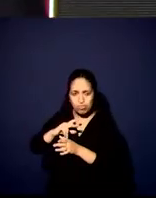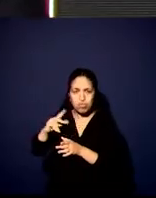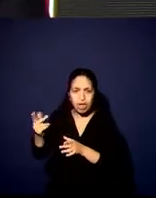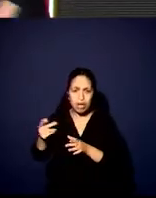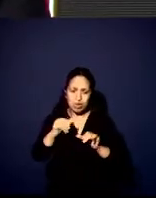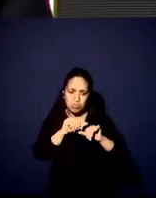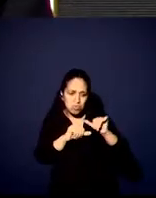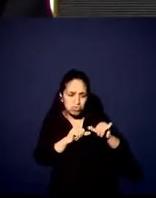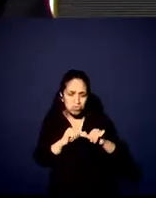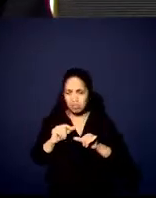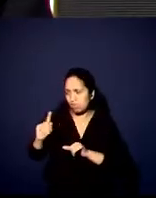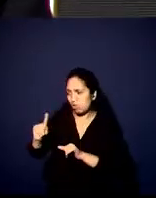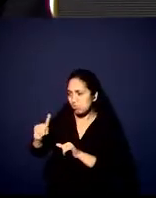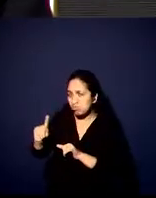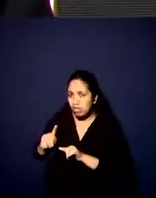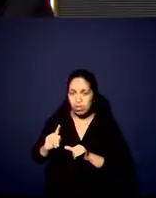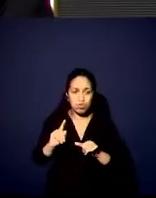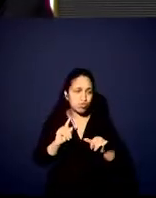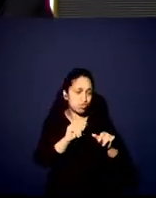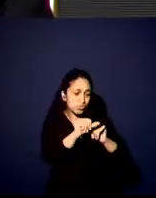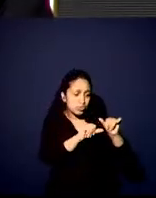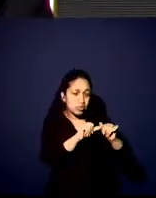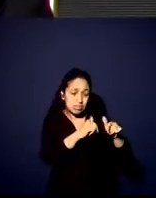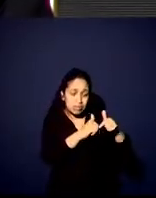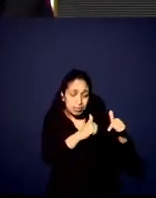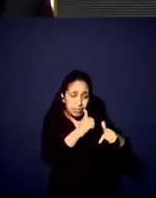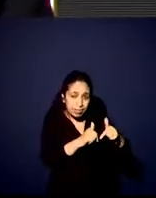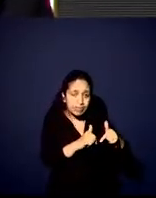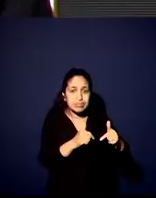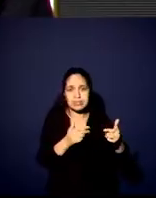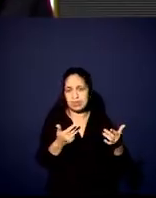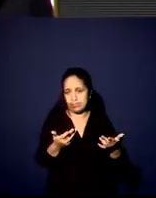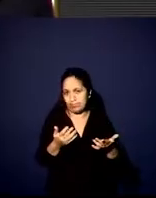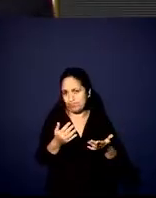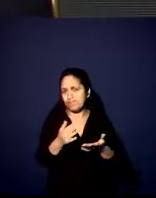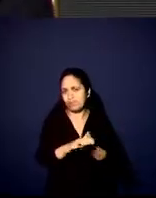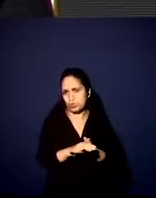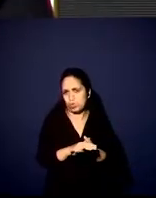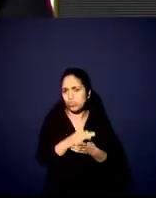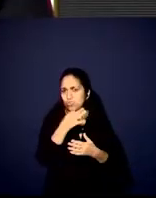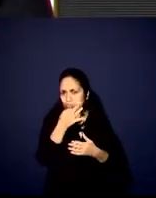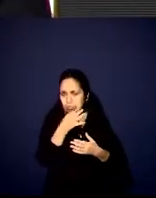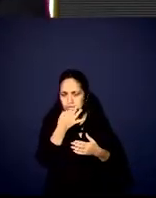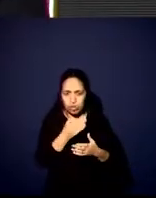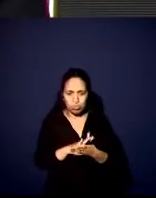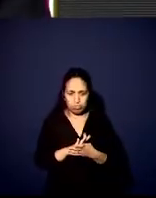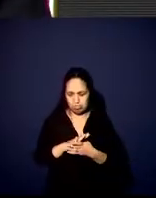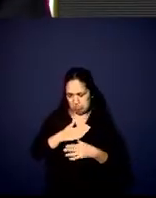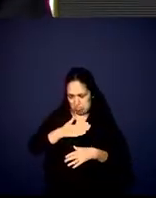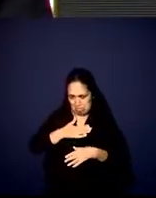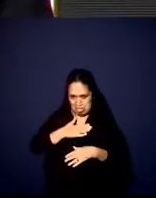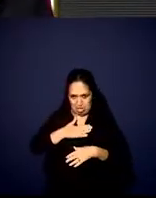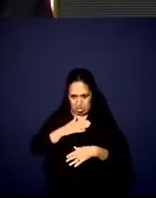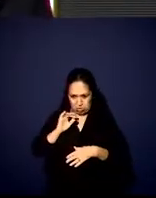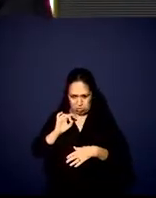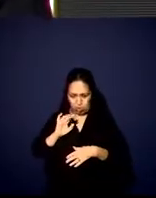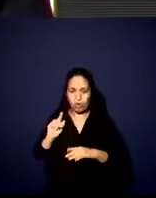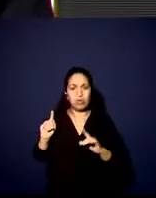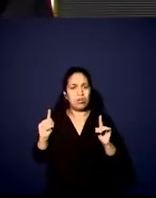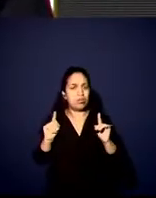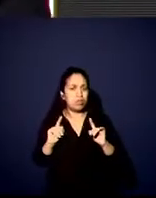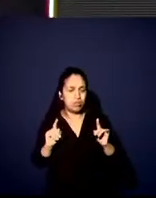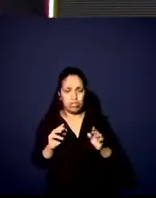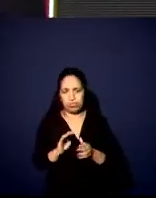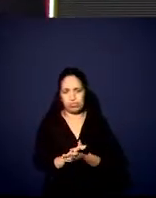de sugestão de reforma trabalhista não pode não pode ser pretensão minha e nem seria nunca mas eu não